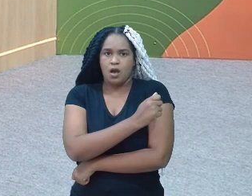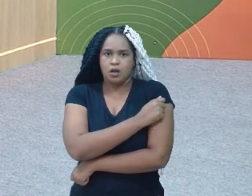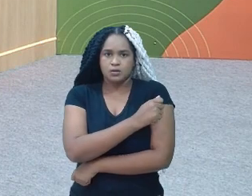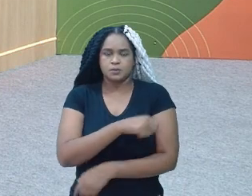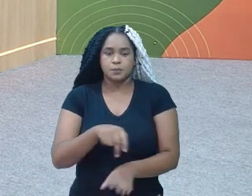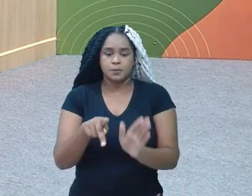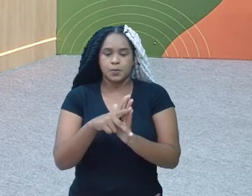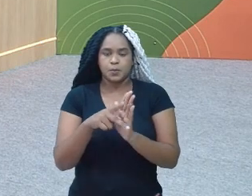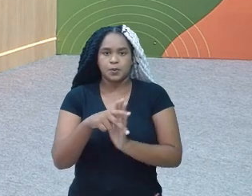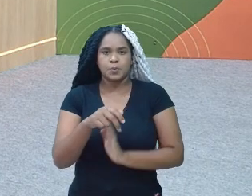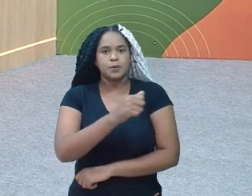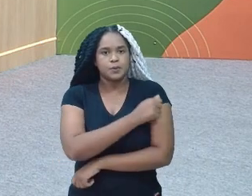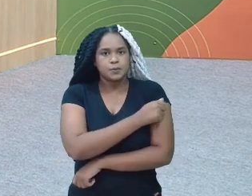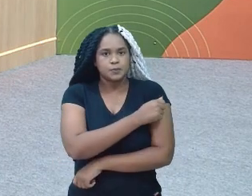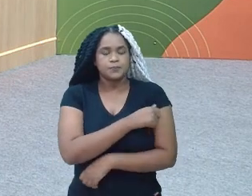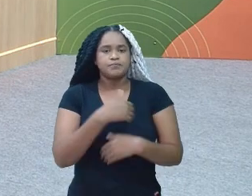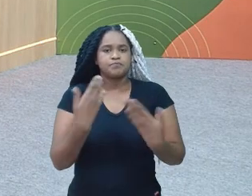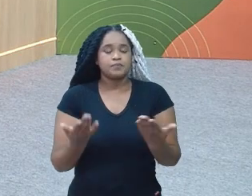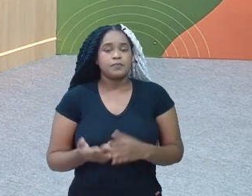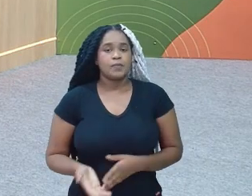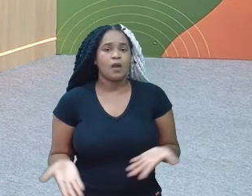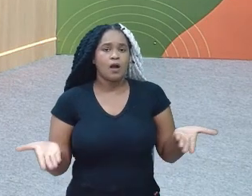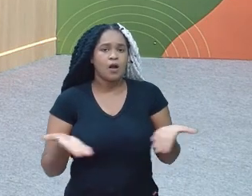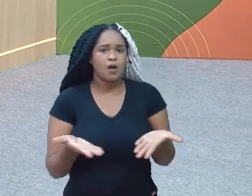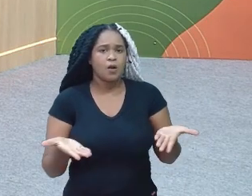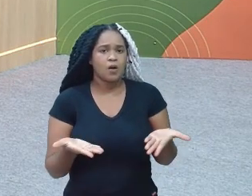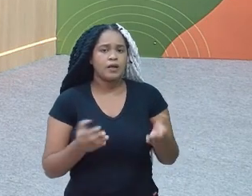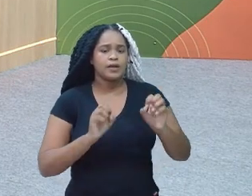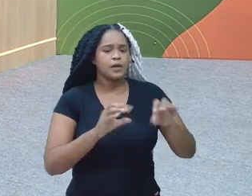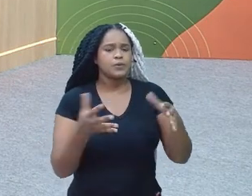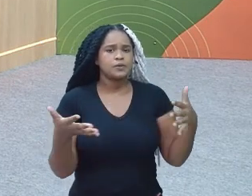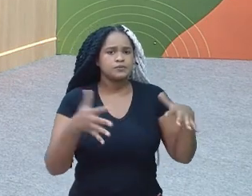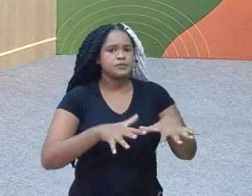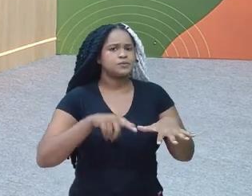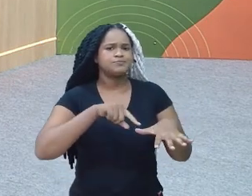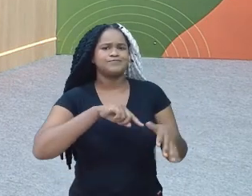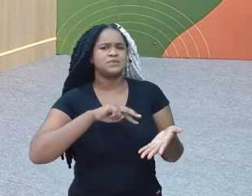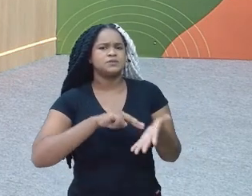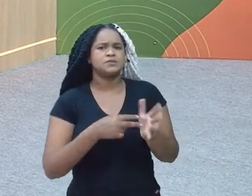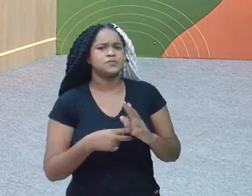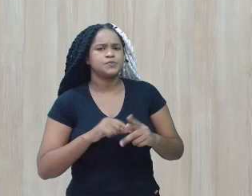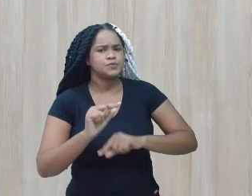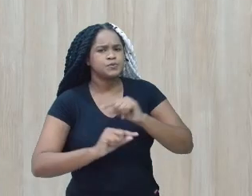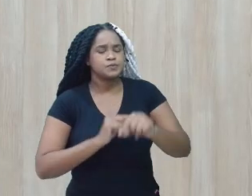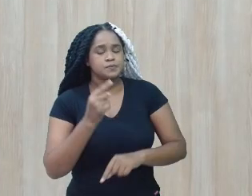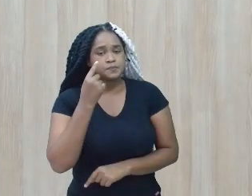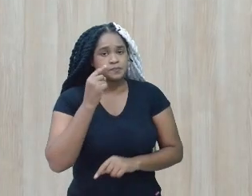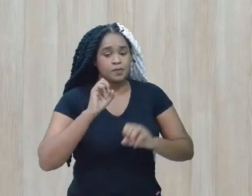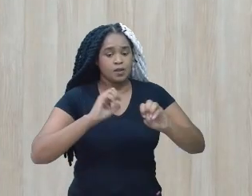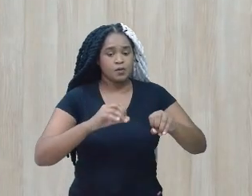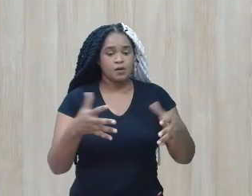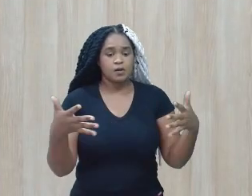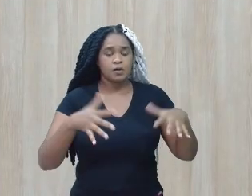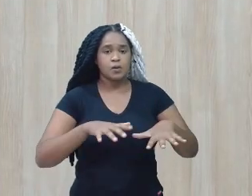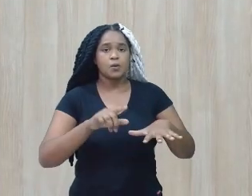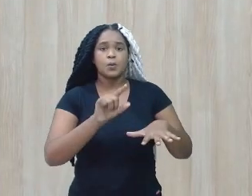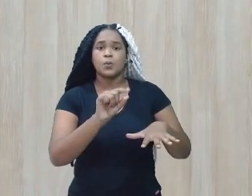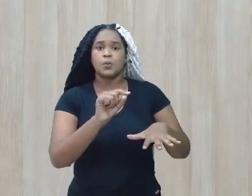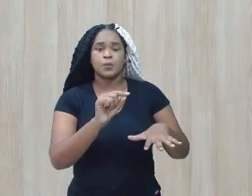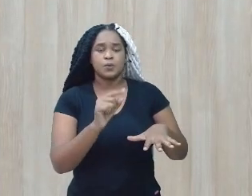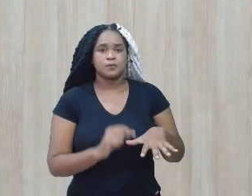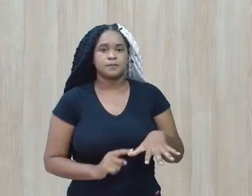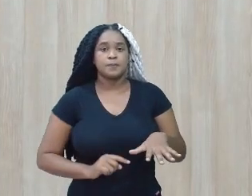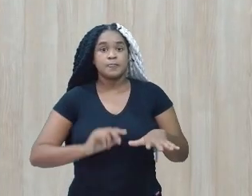estudantes. Então, e a educação inclusiva? O que podemos entender? A educação inclusiva é uma educação